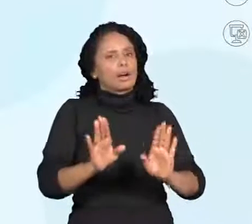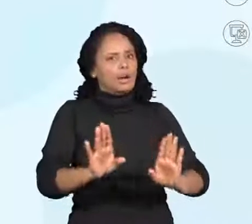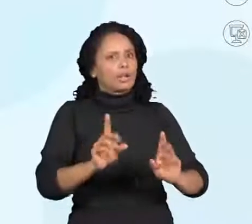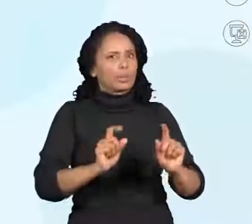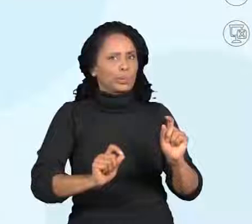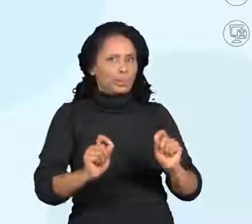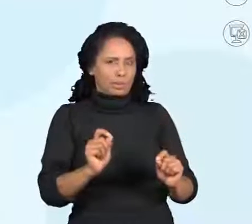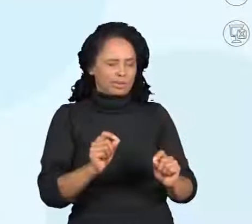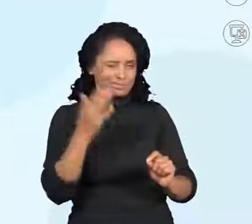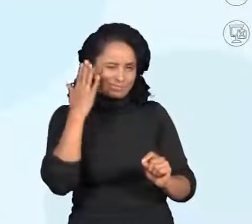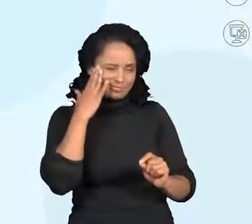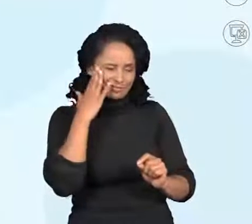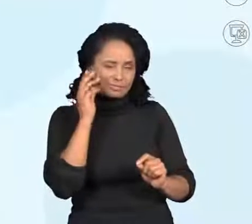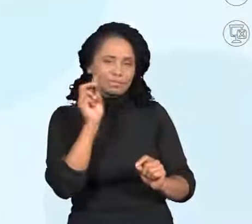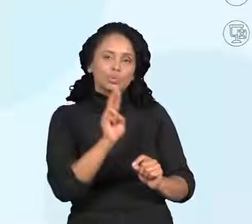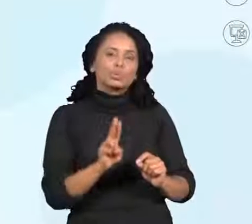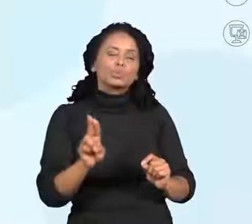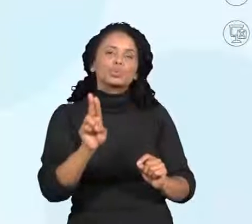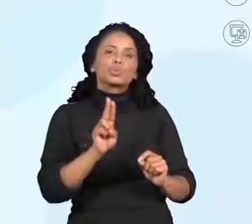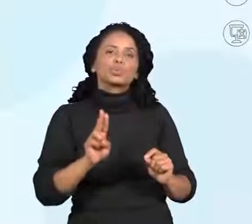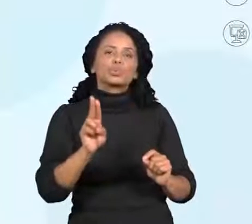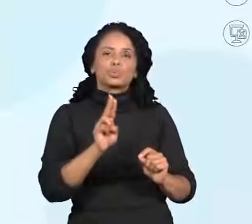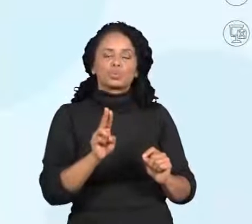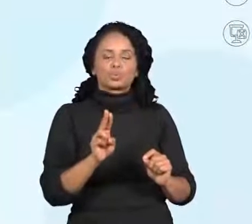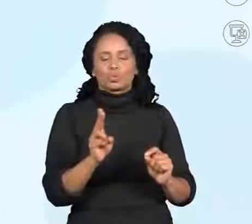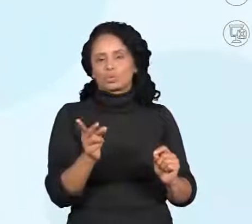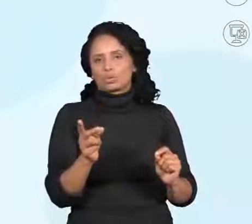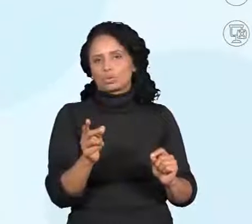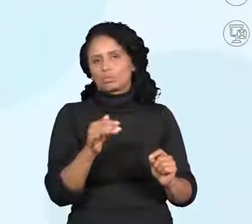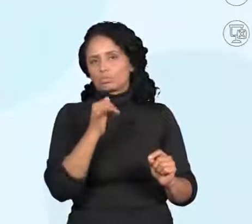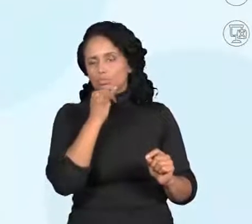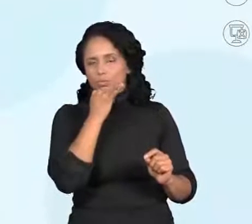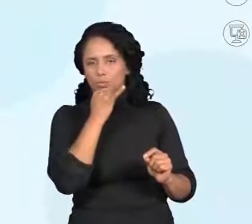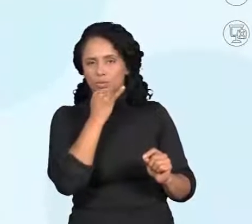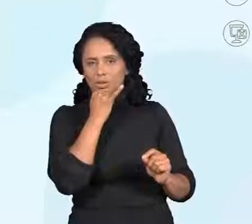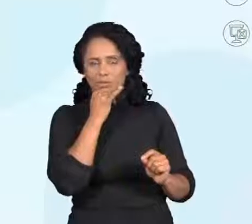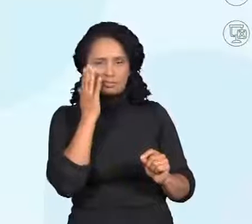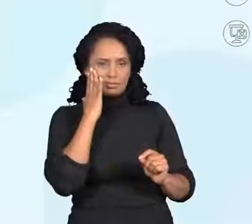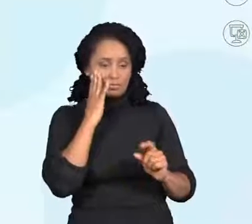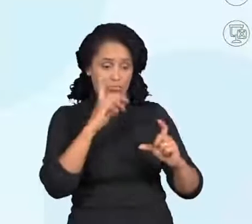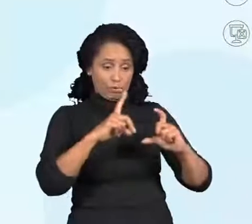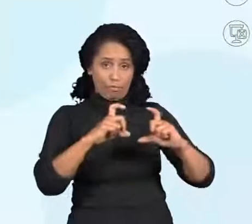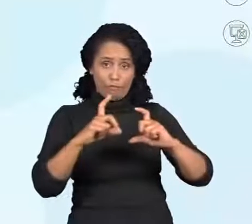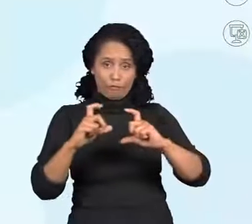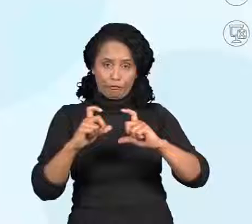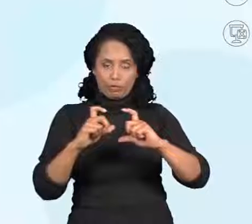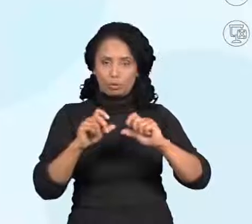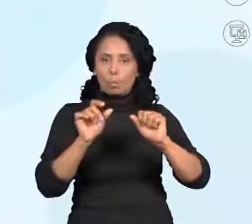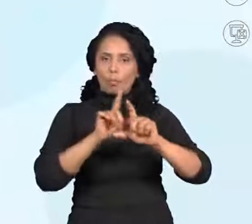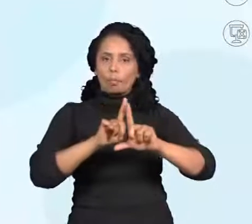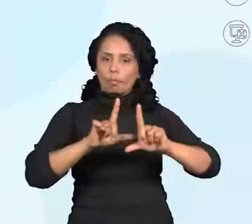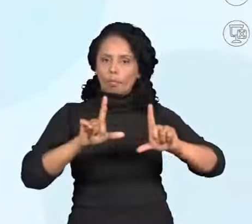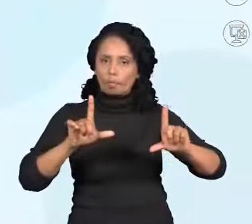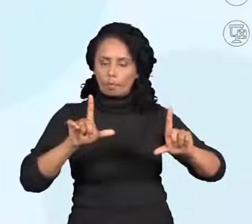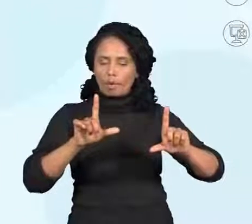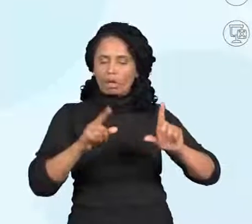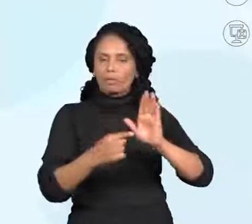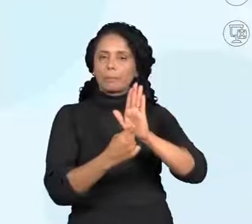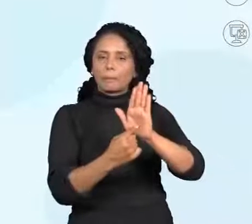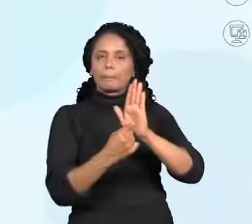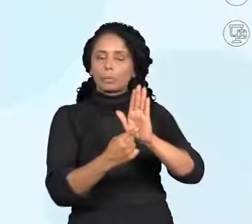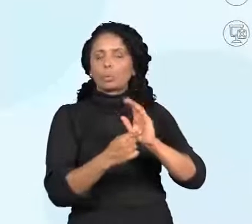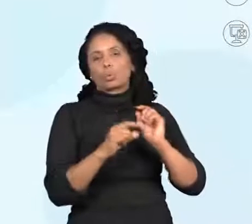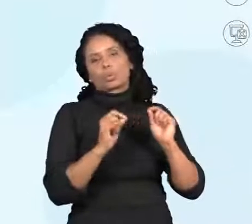gente usou aqueles conceitos que a gente passou hoje aqui na aula, de desenho, de